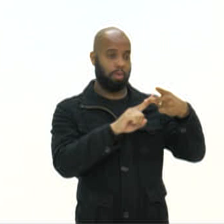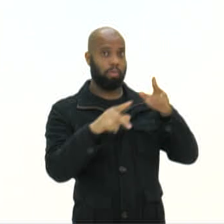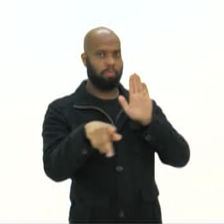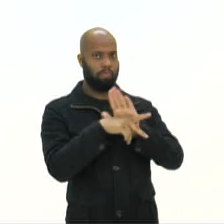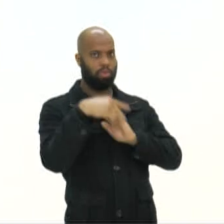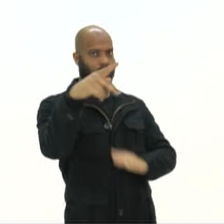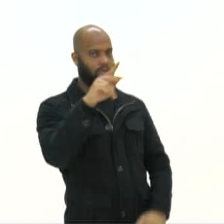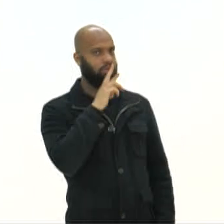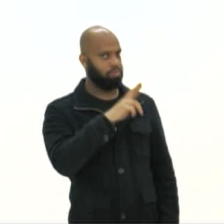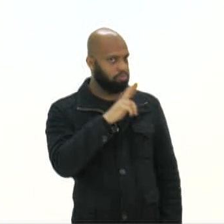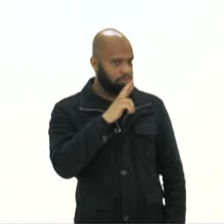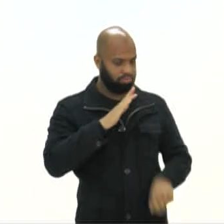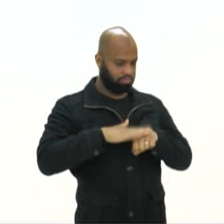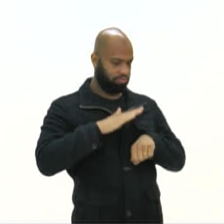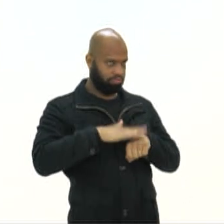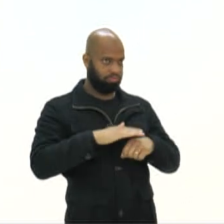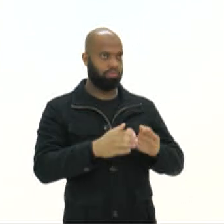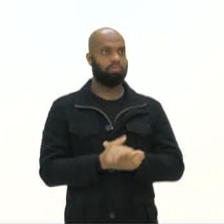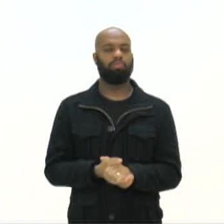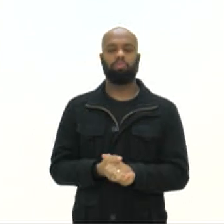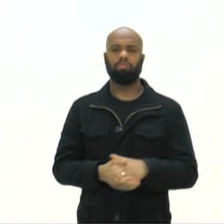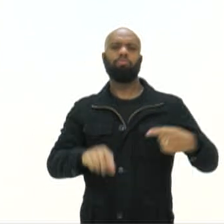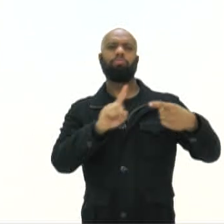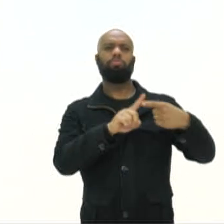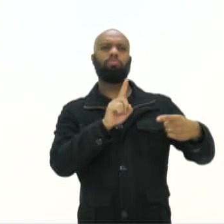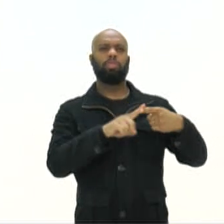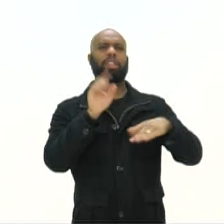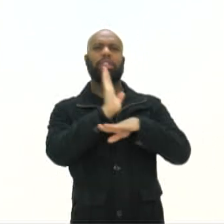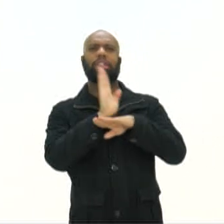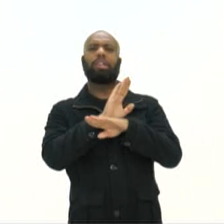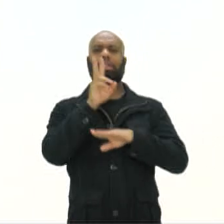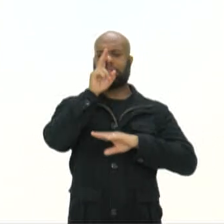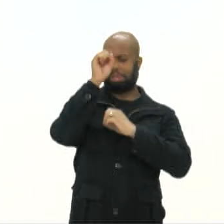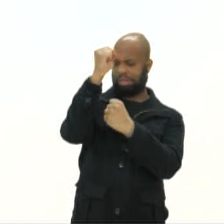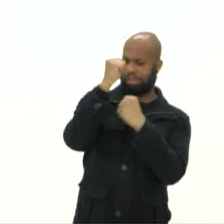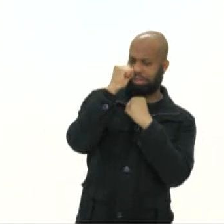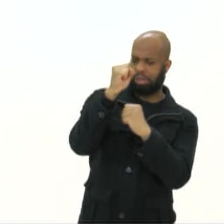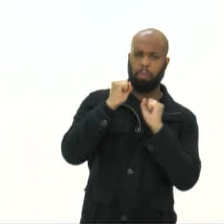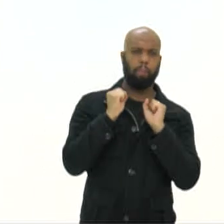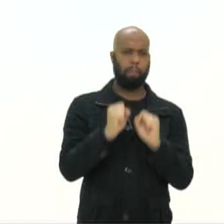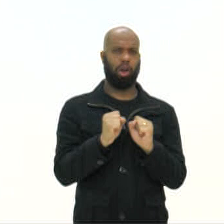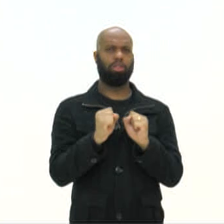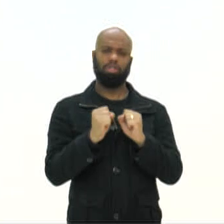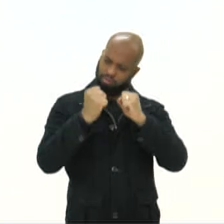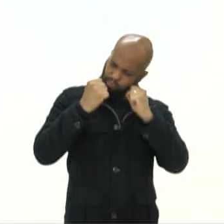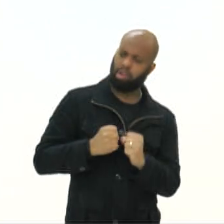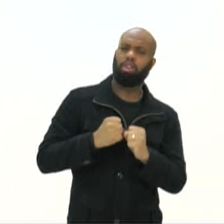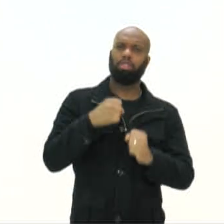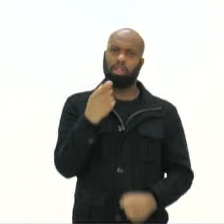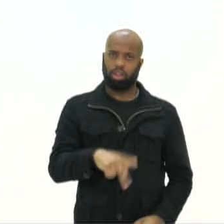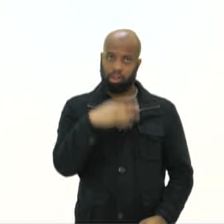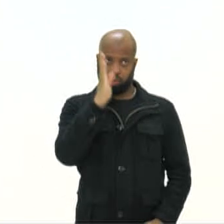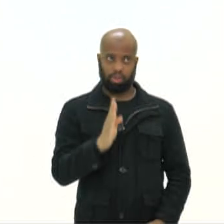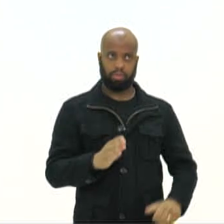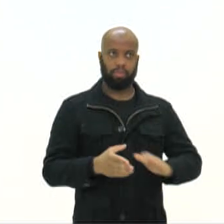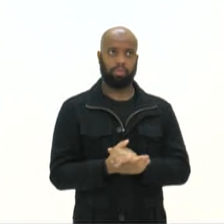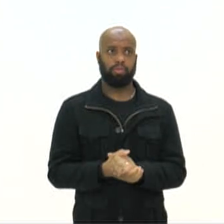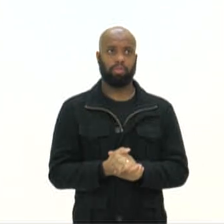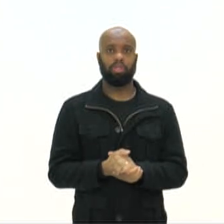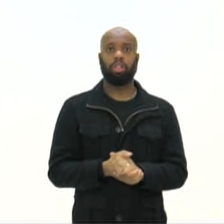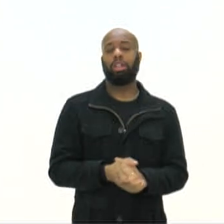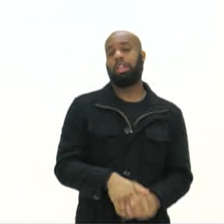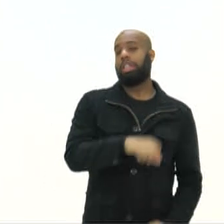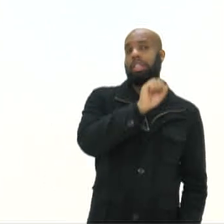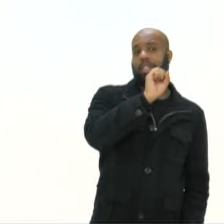pessoal, né? Is cinema powerful in Brazil? Estava perguntando se no Brasil o cinema é forte, né? Yes,